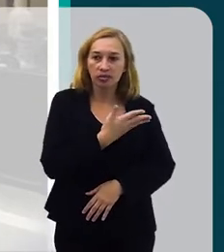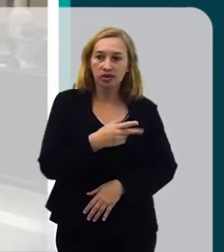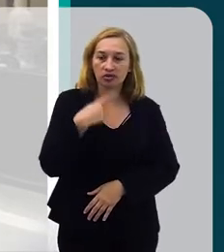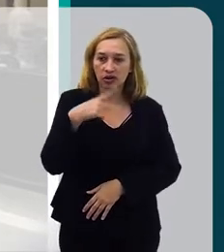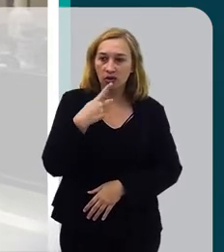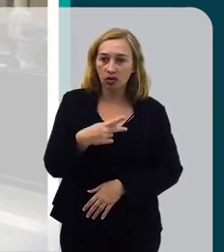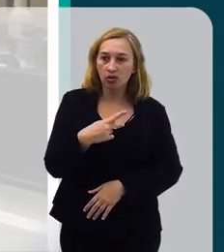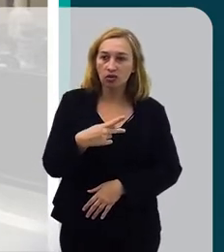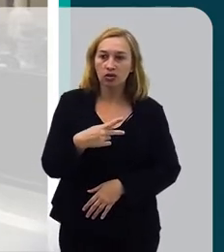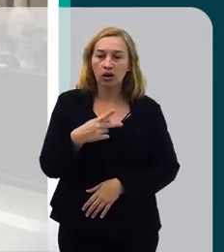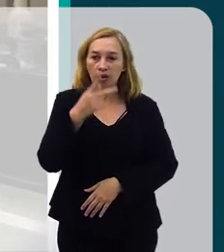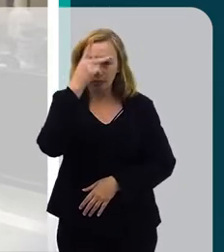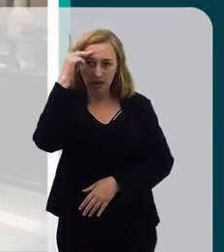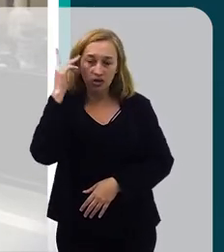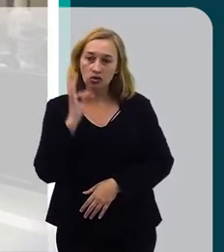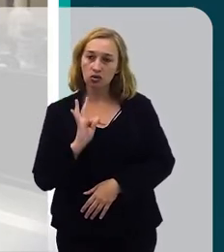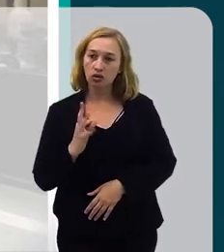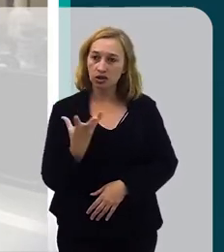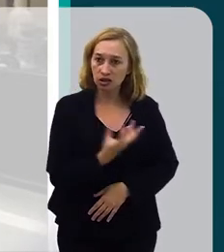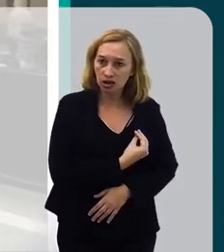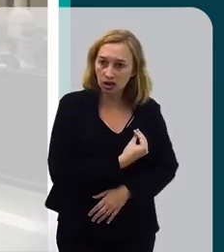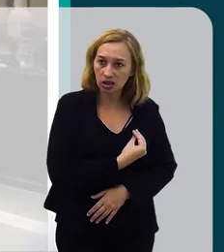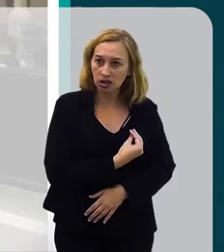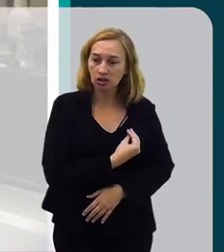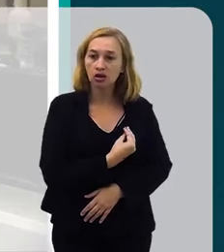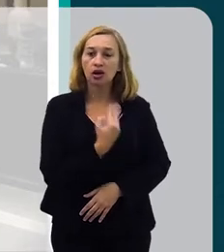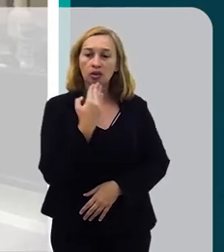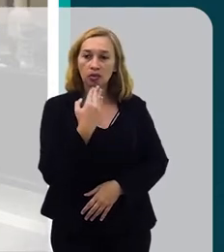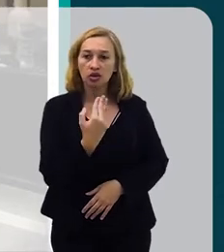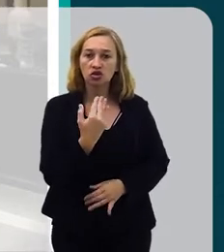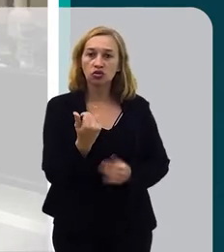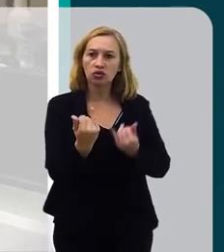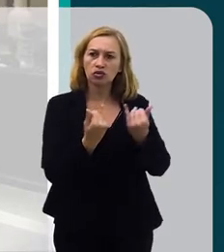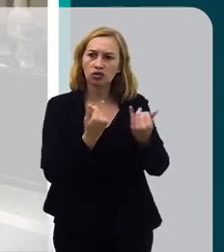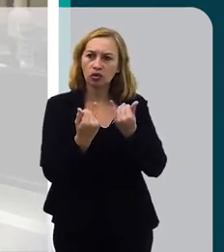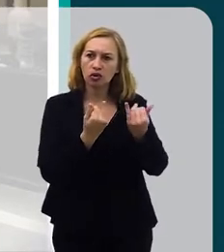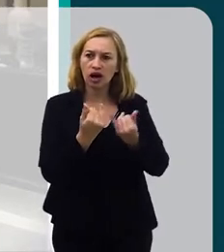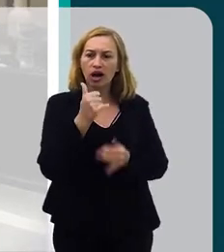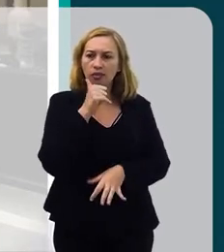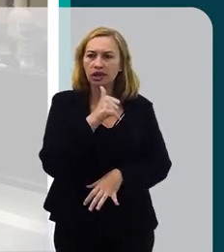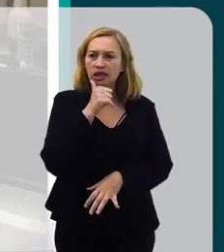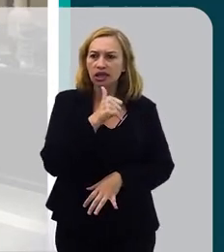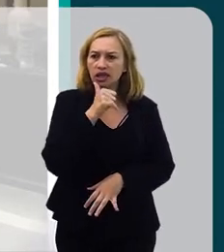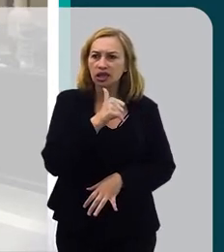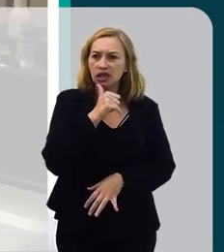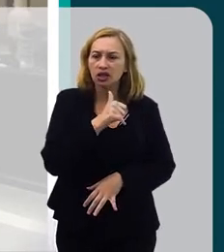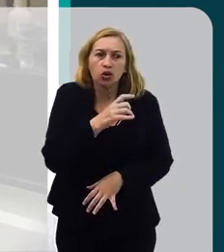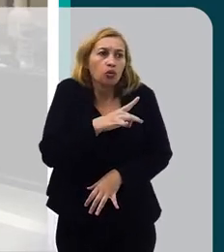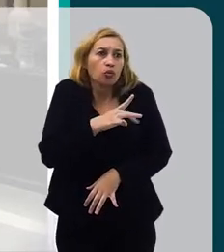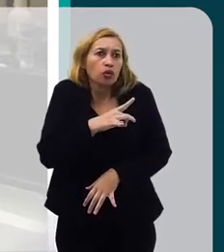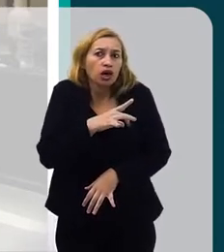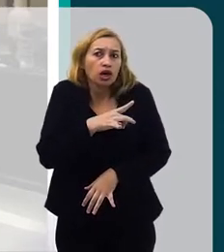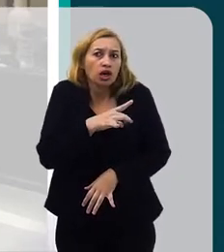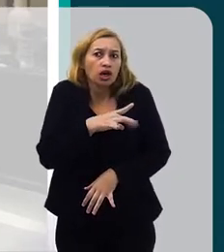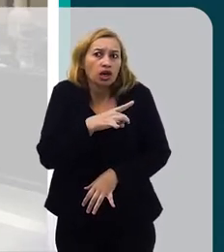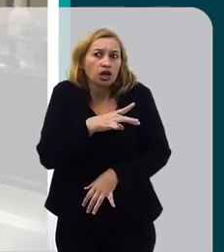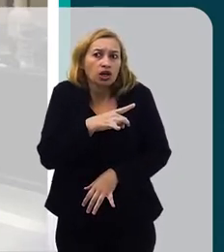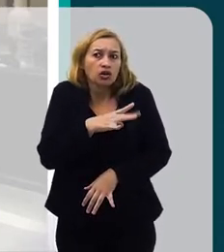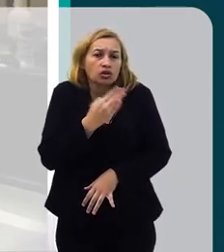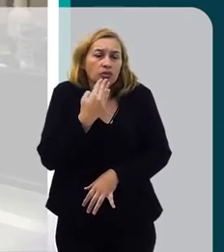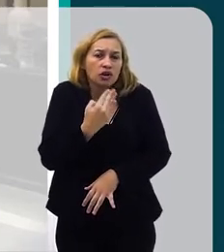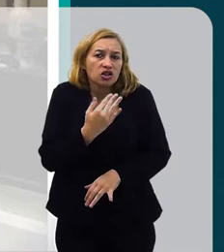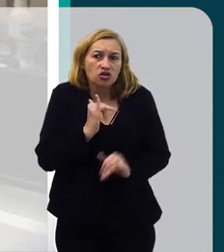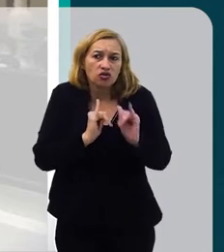falou que, ao ser abordada por uma pessoa trans, que a pediu informação, a menina estava com